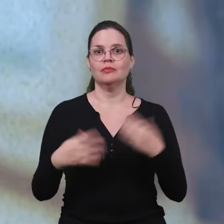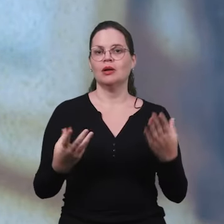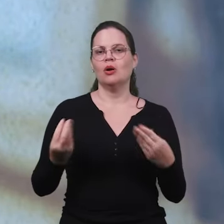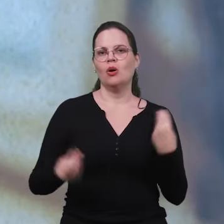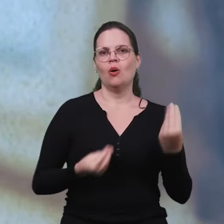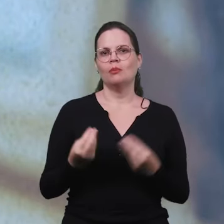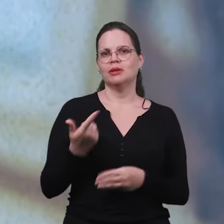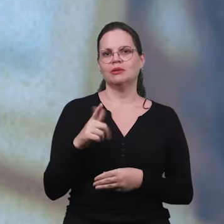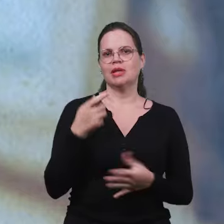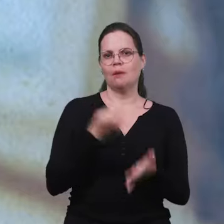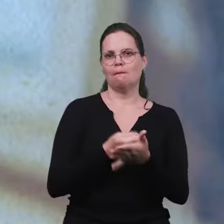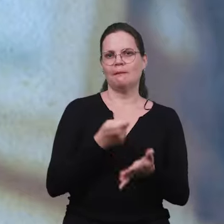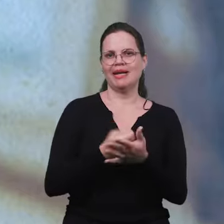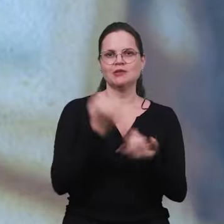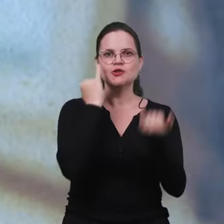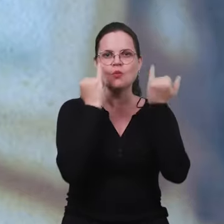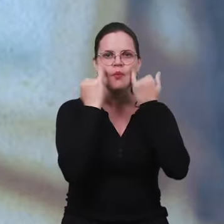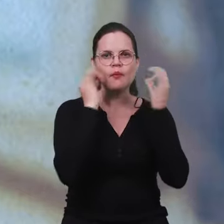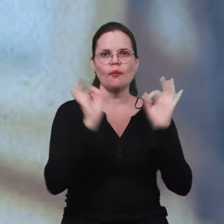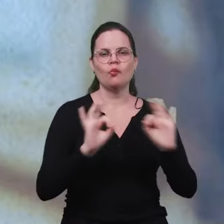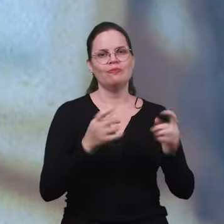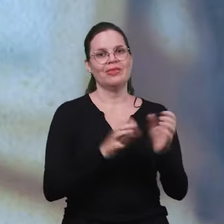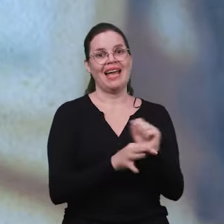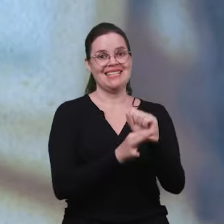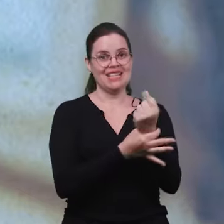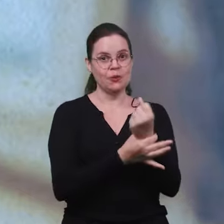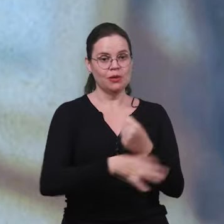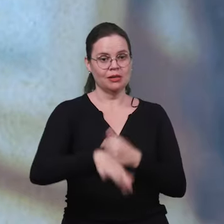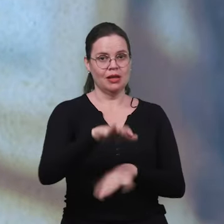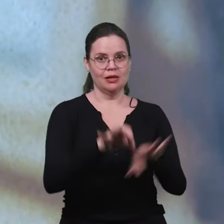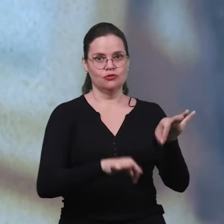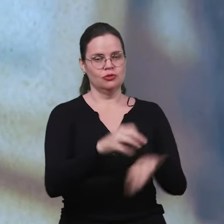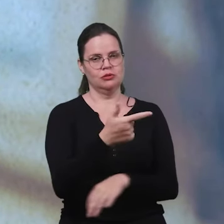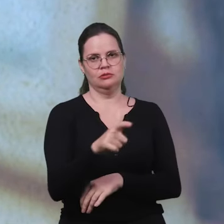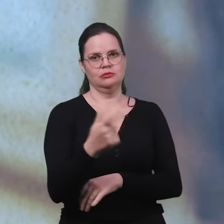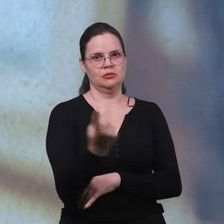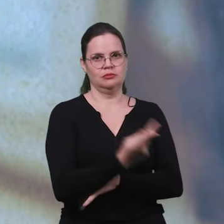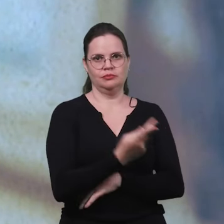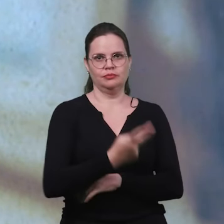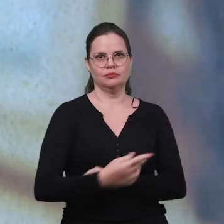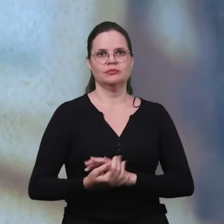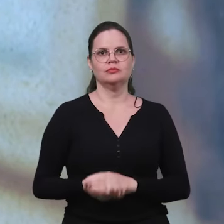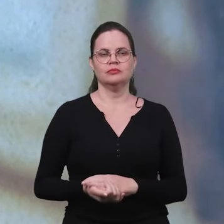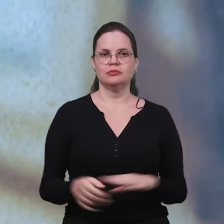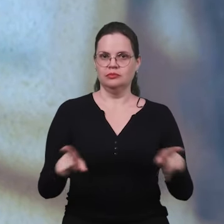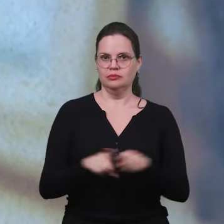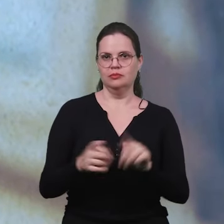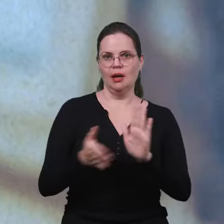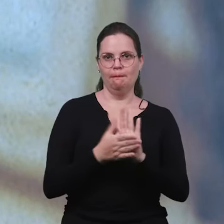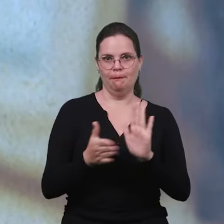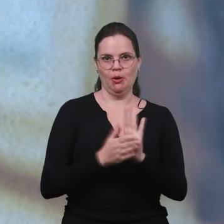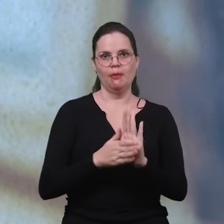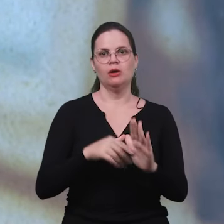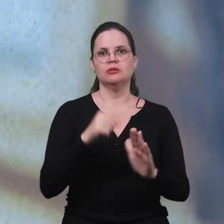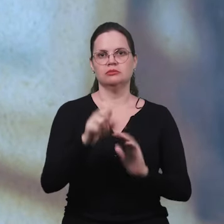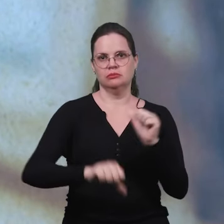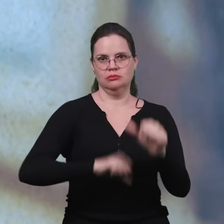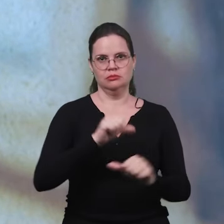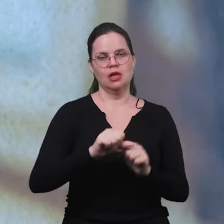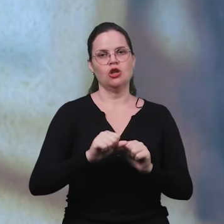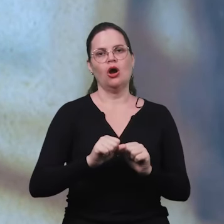informar, acaba acontecendo uma insegurança jurídica até mesmo para com o casal, perante terceiros. A proposta da reforma do Código